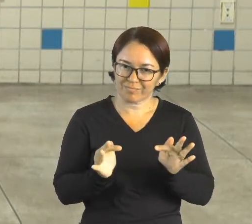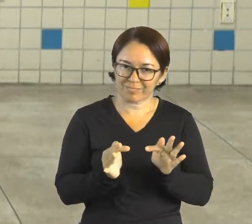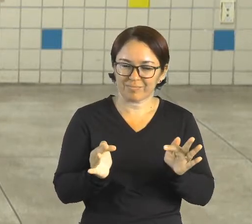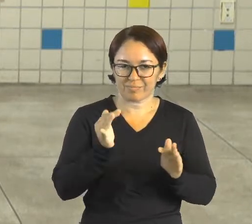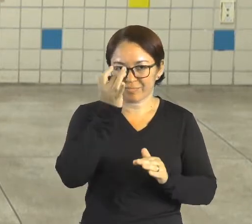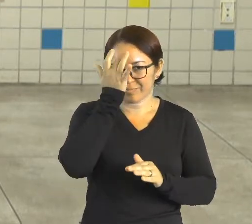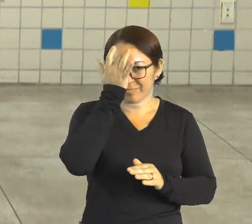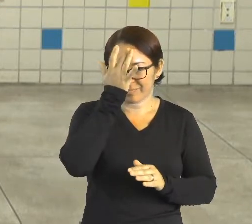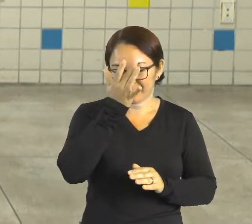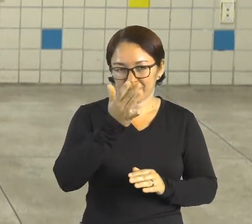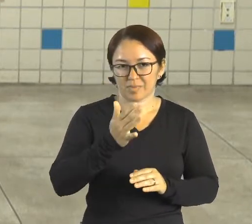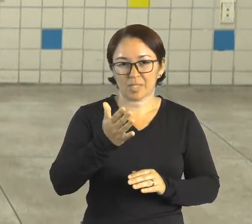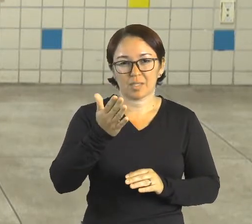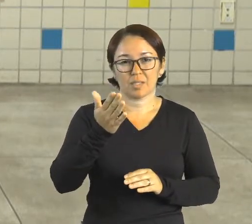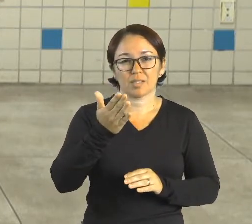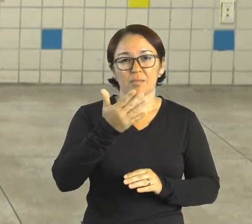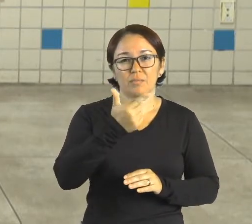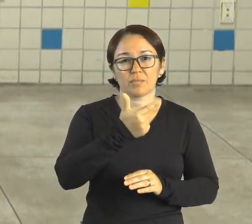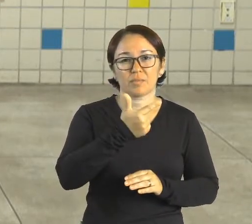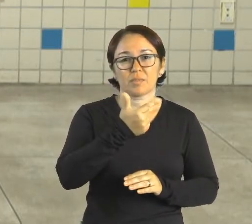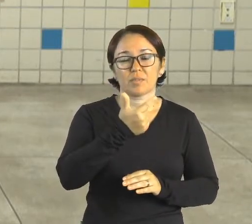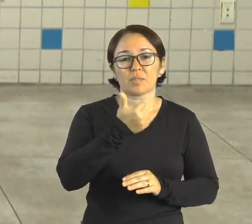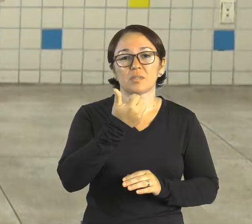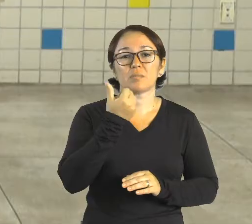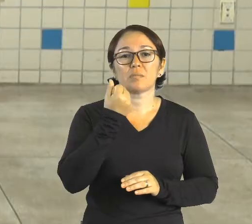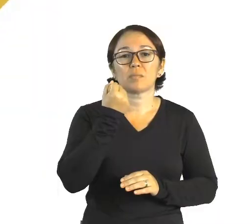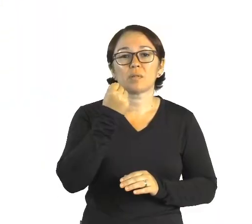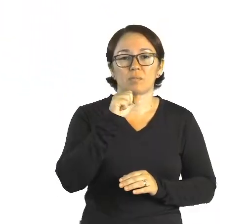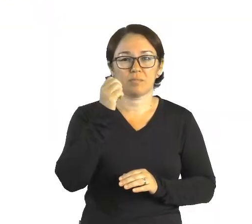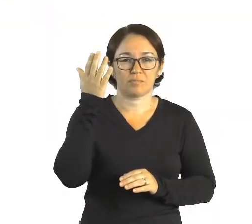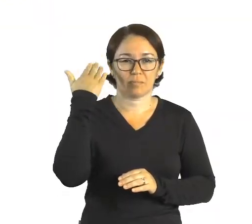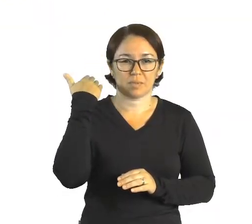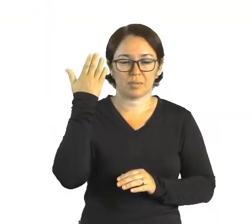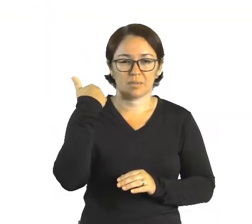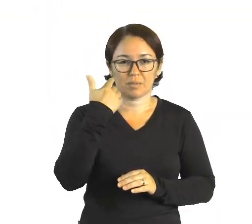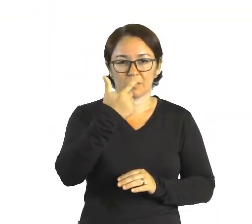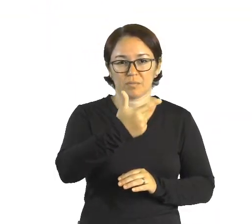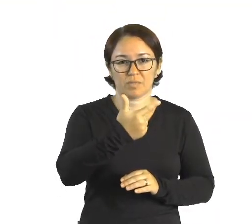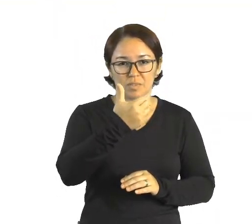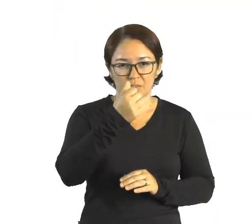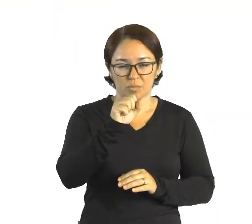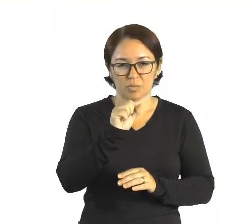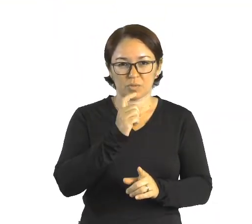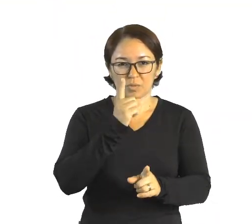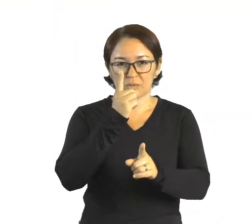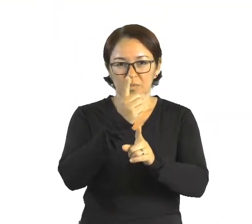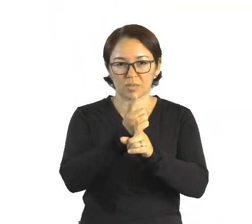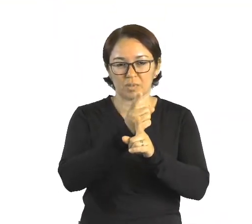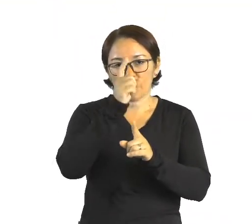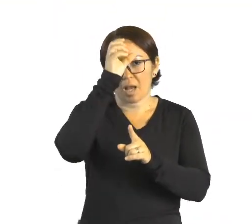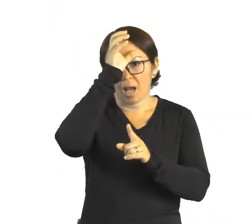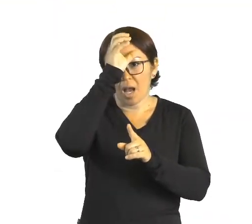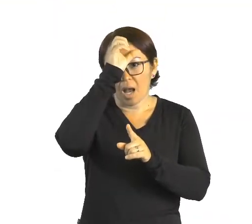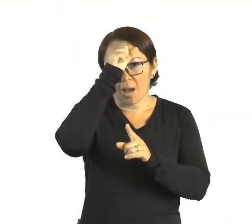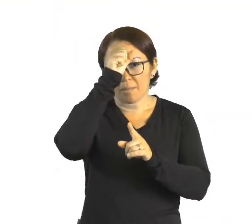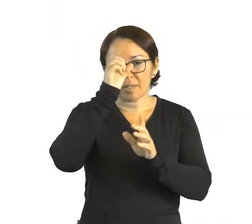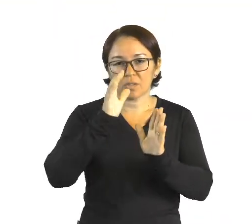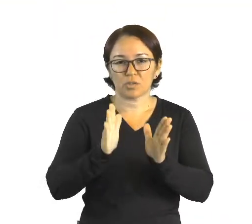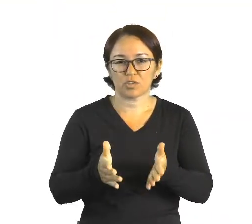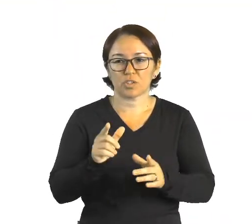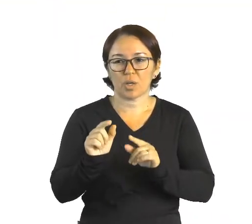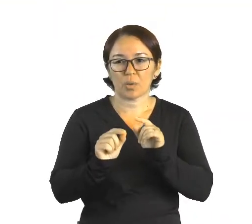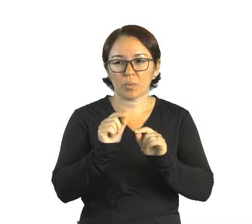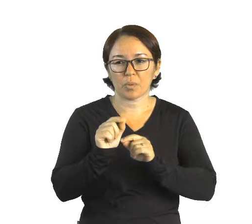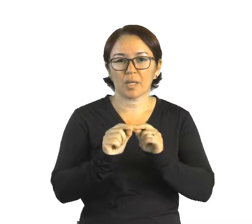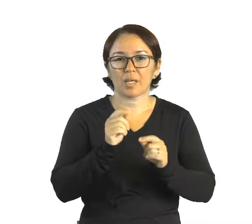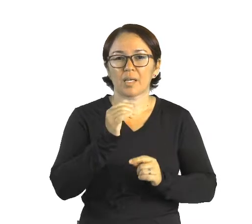nossa 28ª aula, o que nós trabalhamos? Sinais de pontuação. Nós já trabalhamos várias vezes sobre esses sinais de pontuação. O